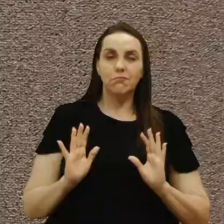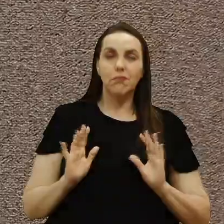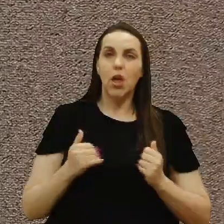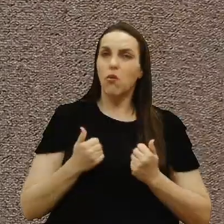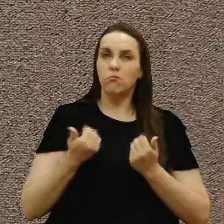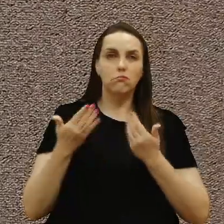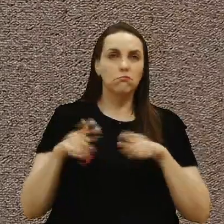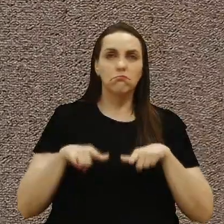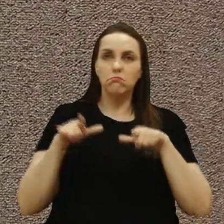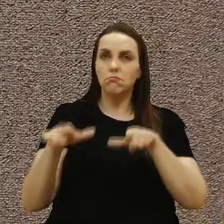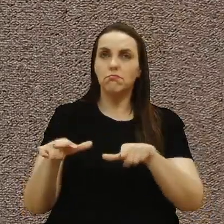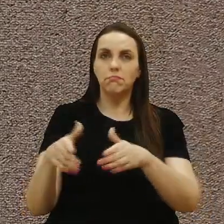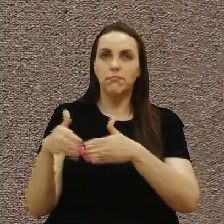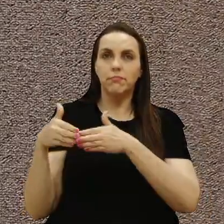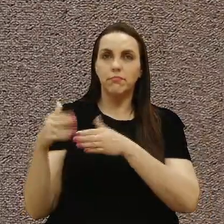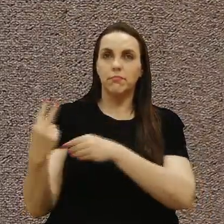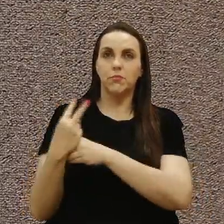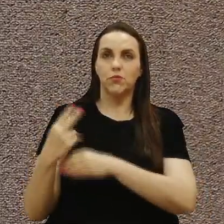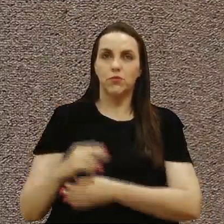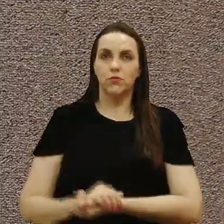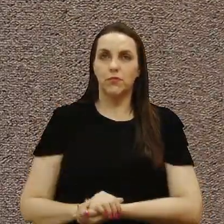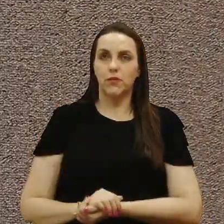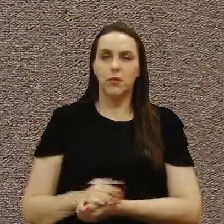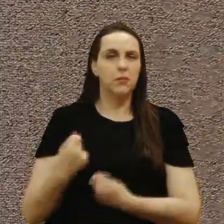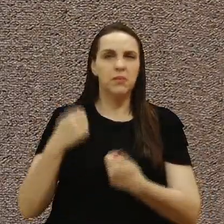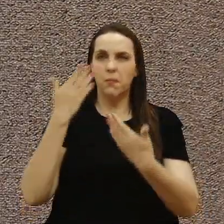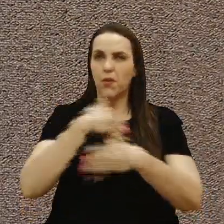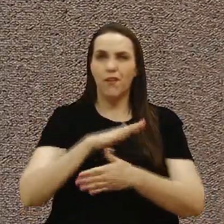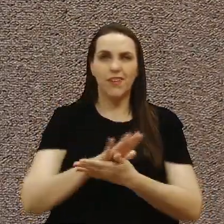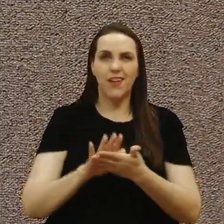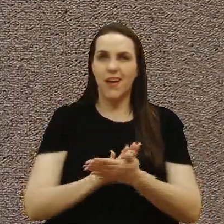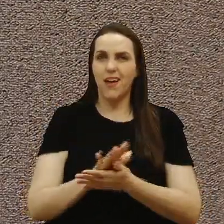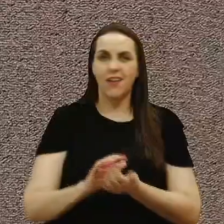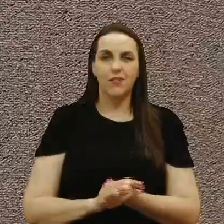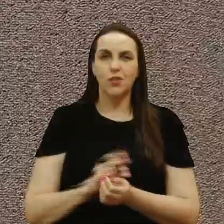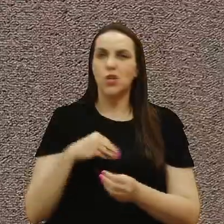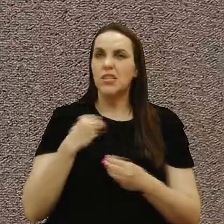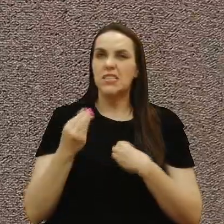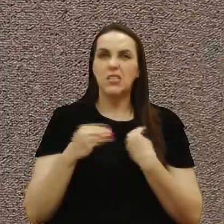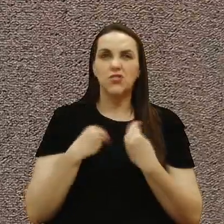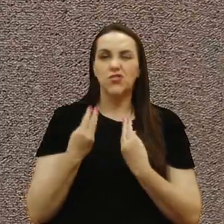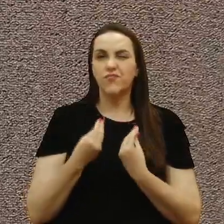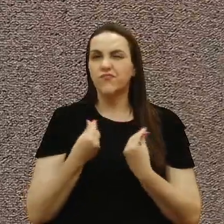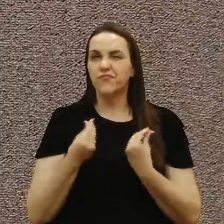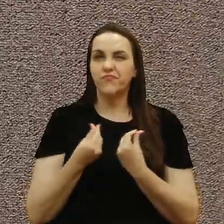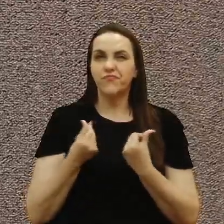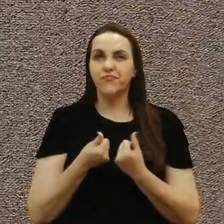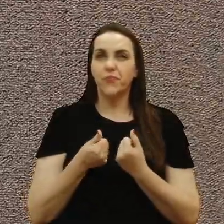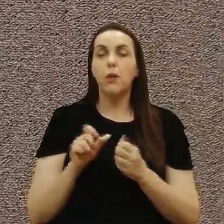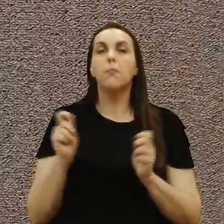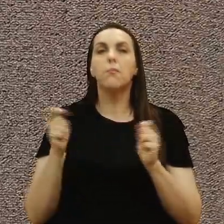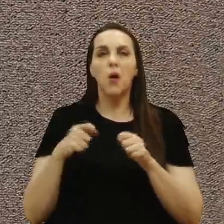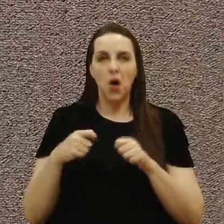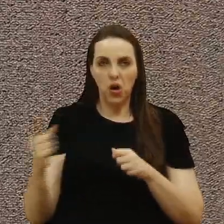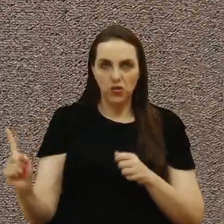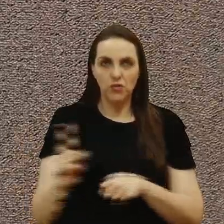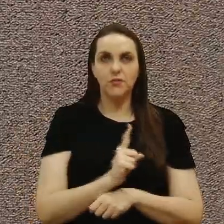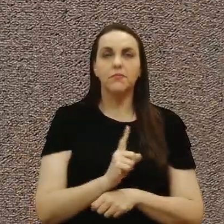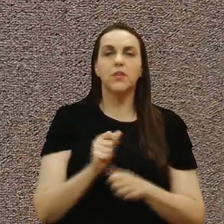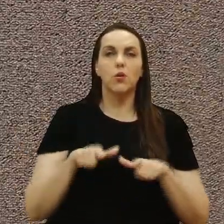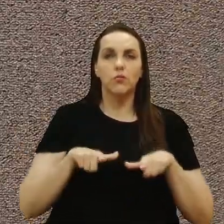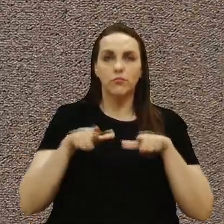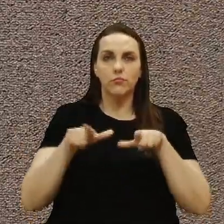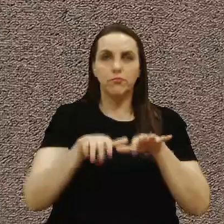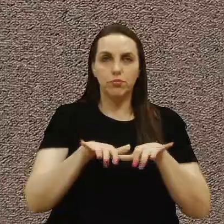medida protetiva. Não precisa prova. Só ela se sentir indisposta, ela pode vir aqui que eu dou a medida